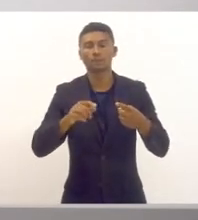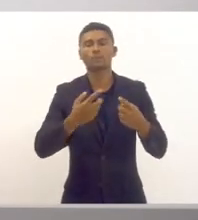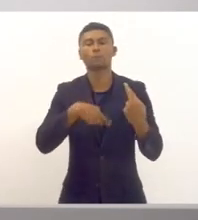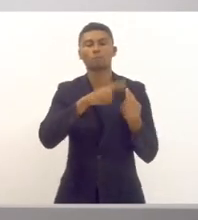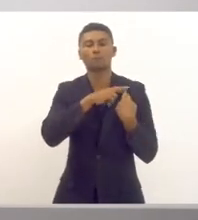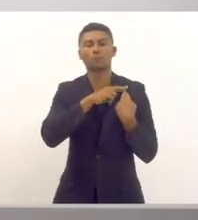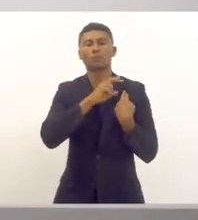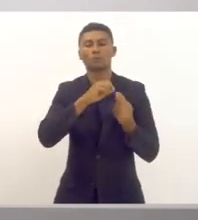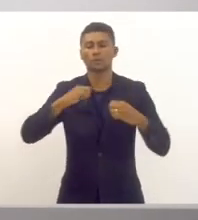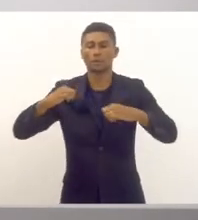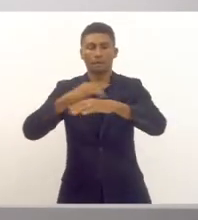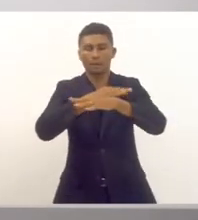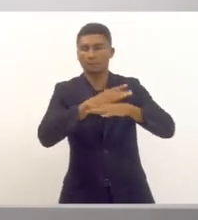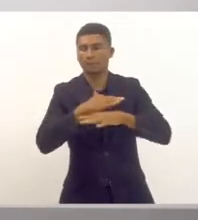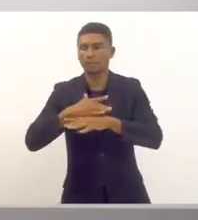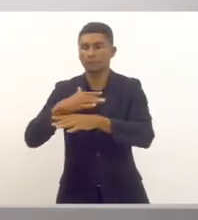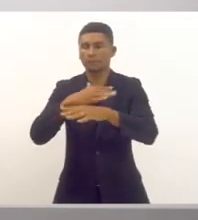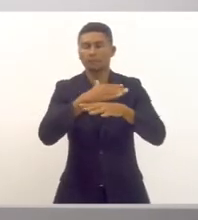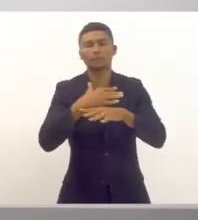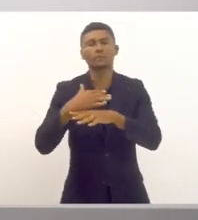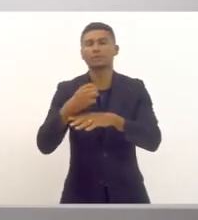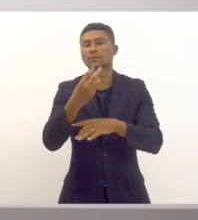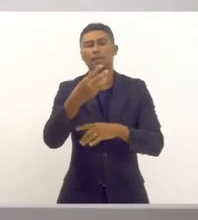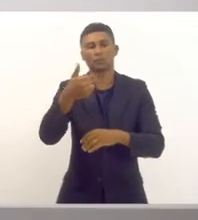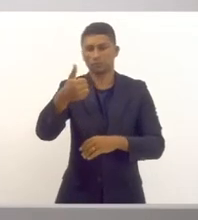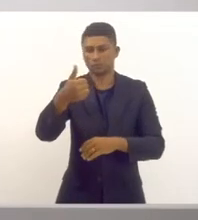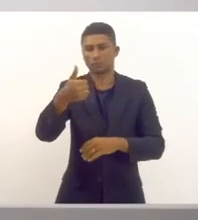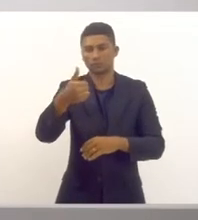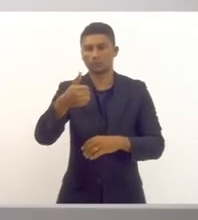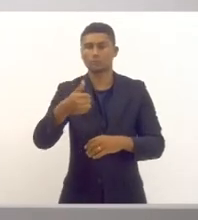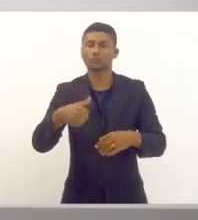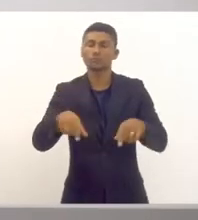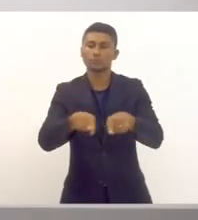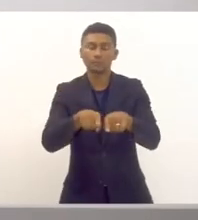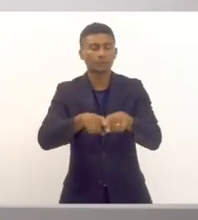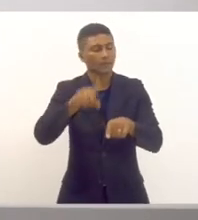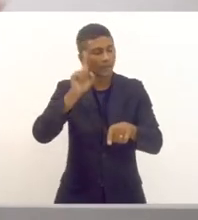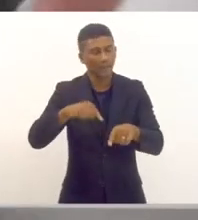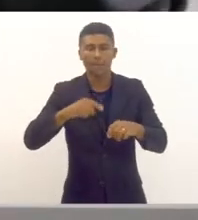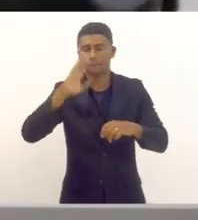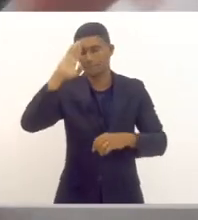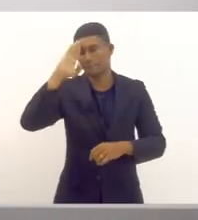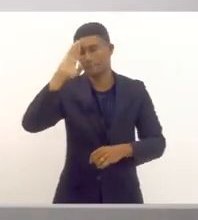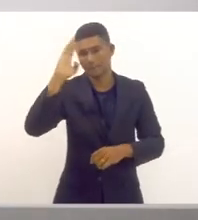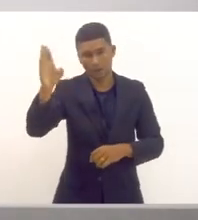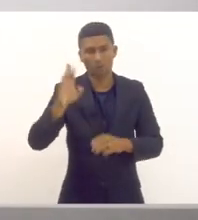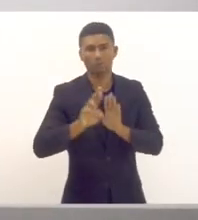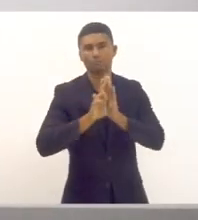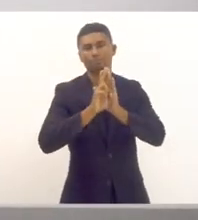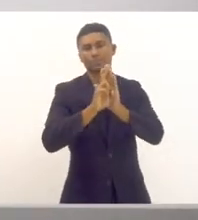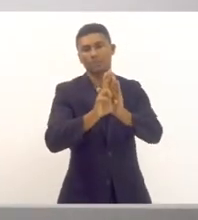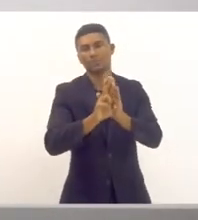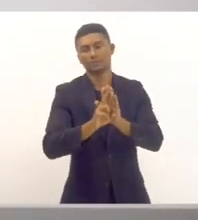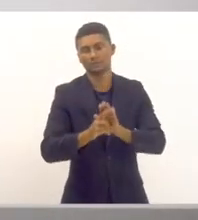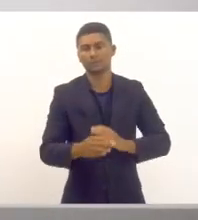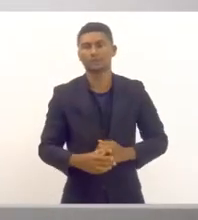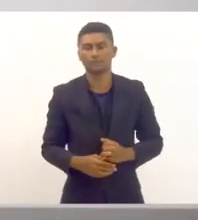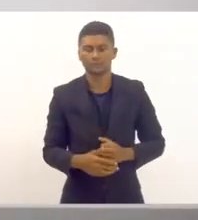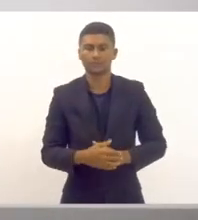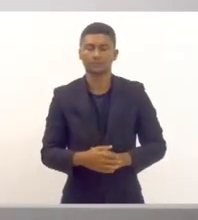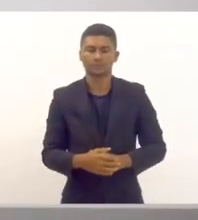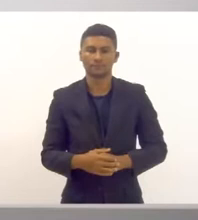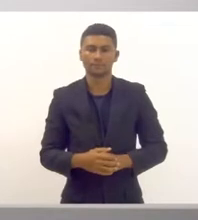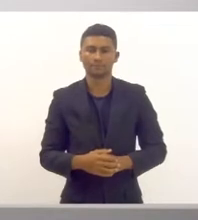municípios limítrofes ao Rio de Janeiro e é o sindicato de maior representatividade dentro da federação.